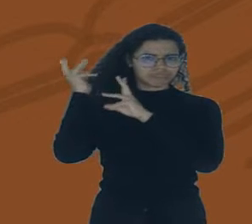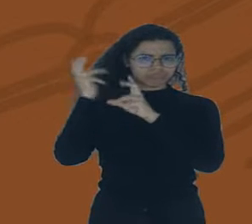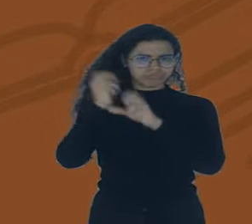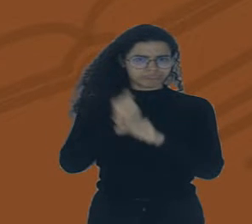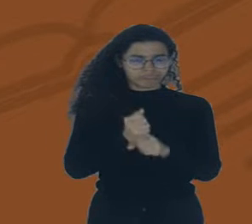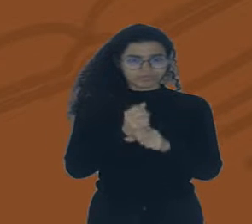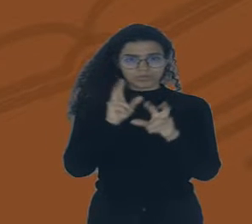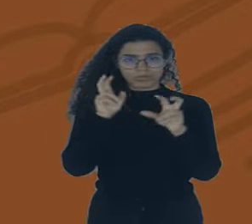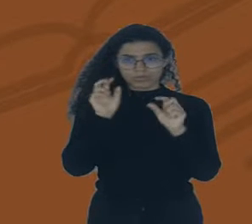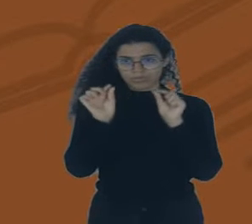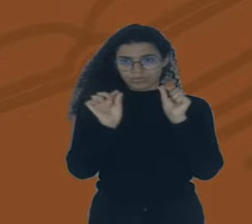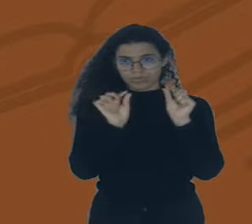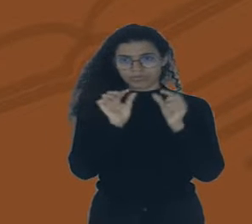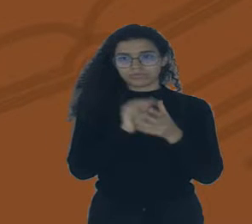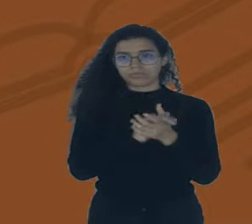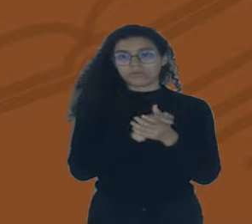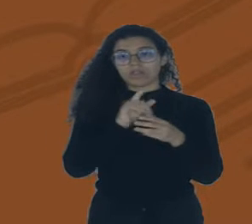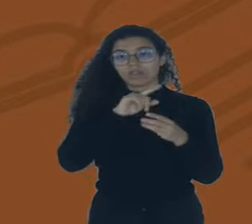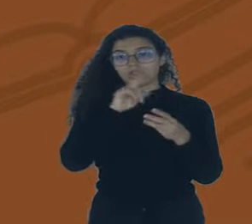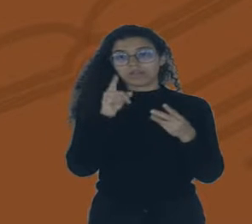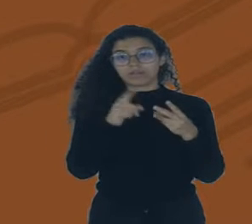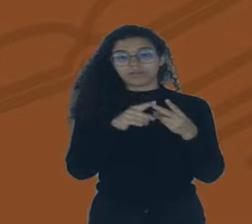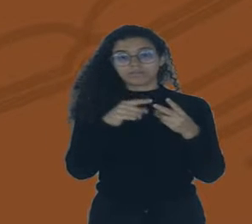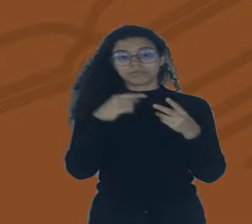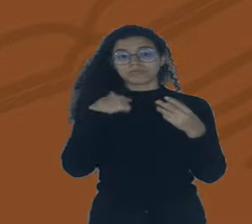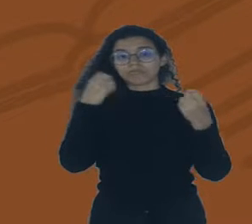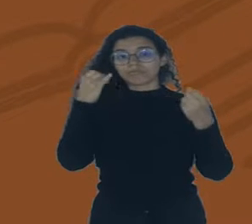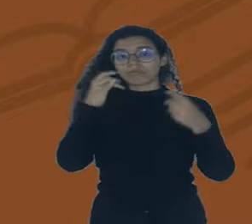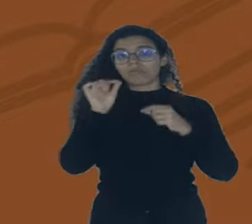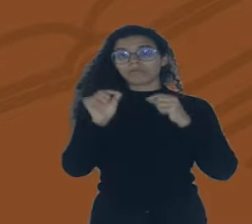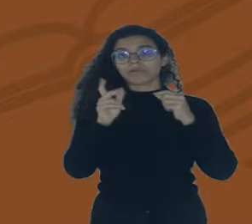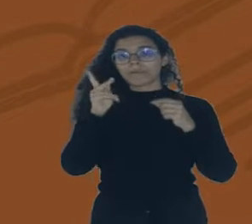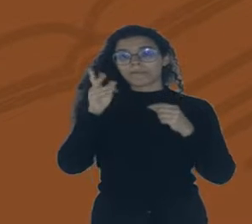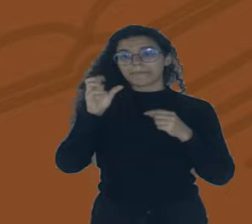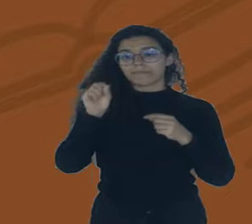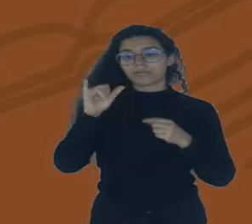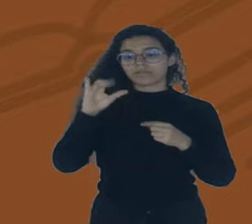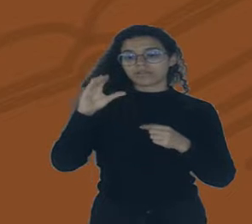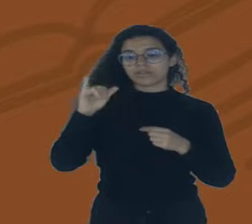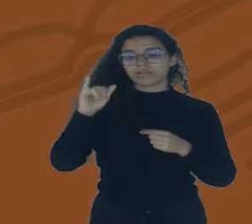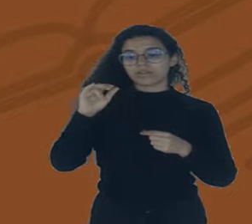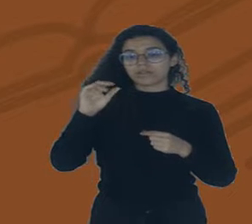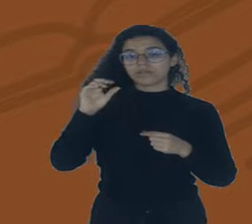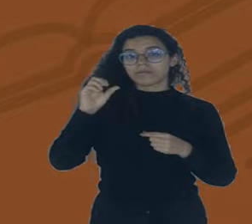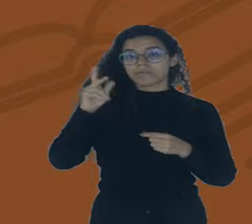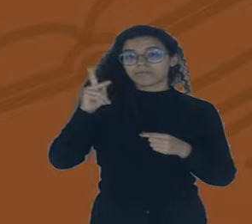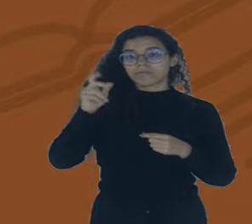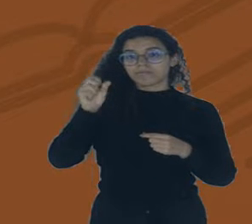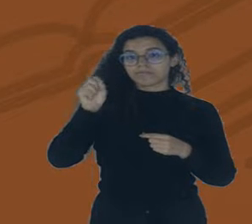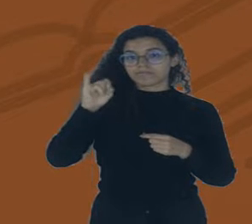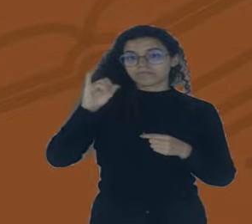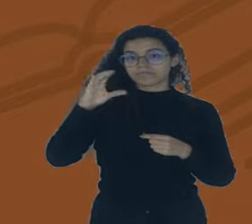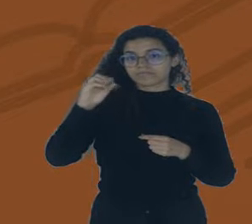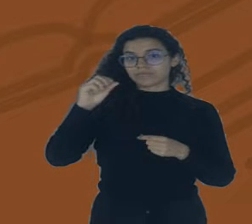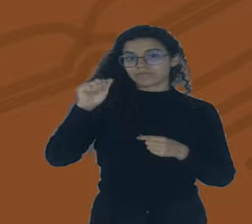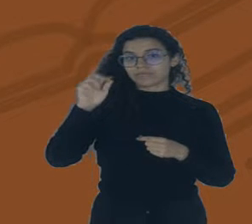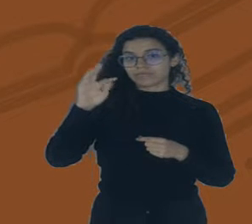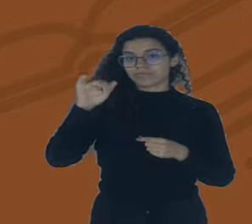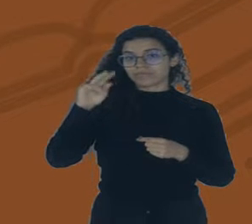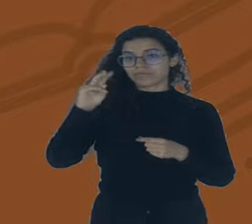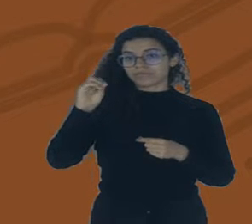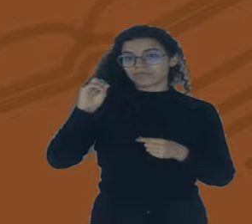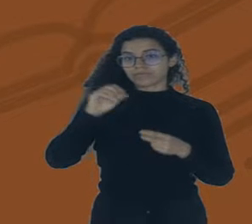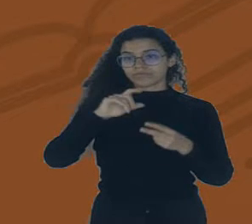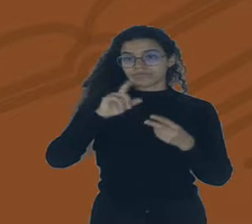estaremos falando um pouco sobre as substâncias psicoativas. Em seguida, falar um pouco sobre as doenças